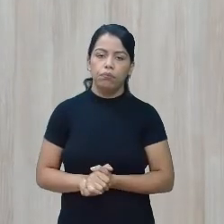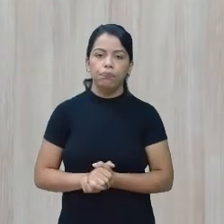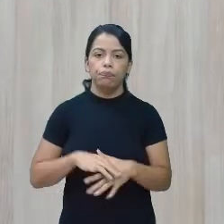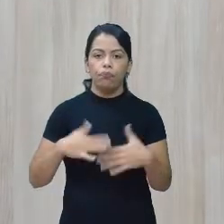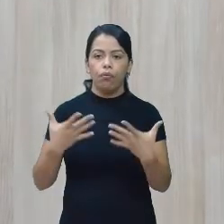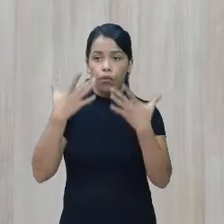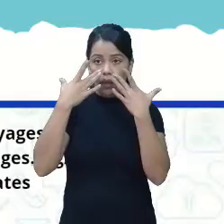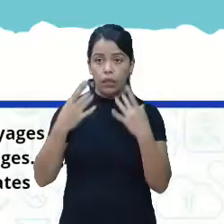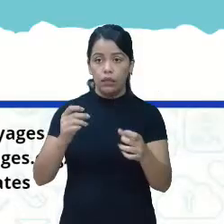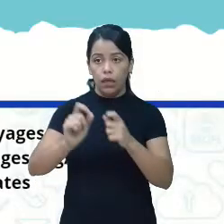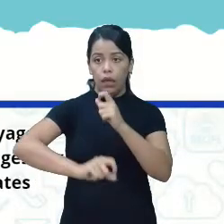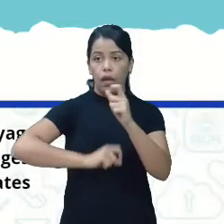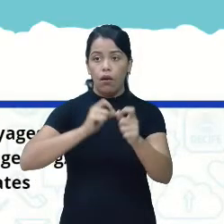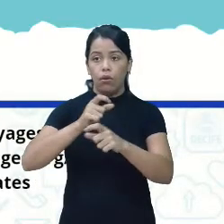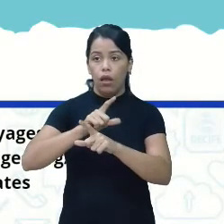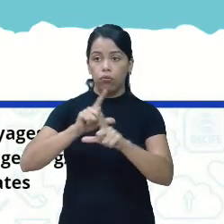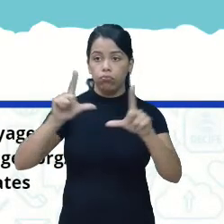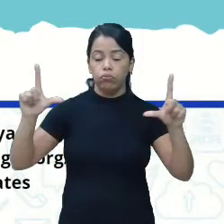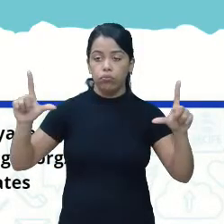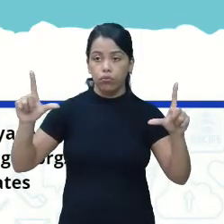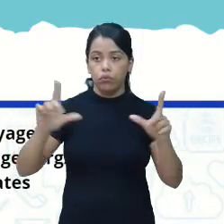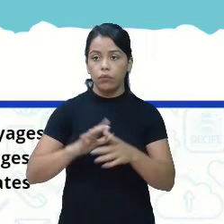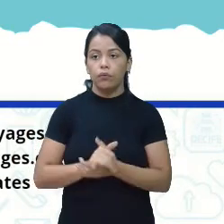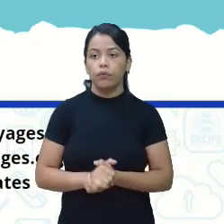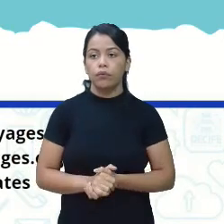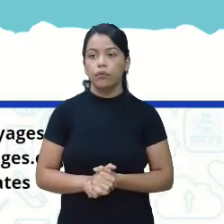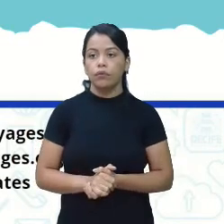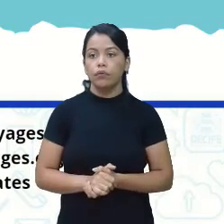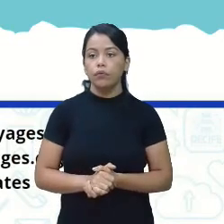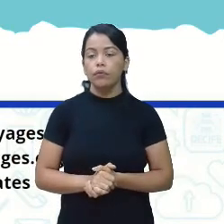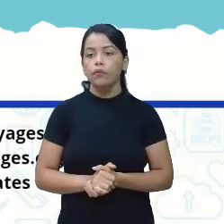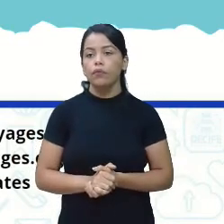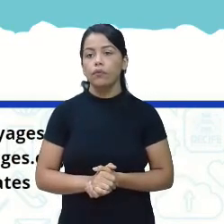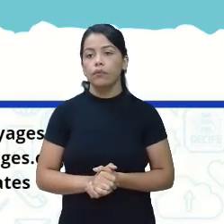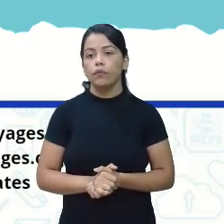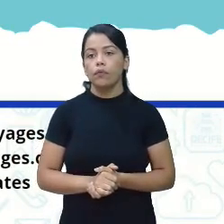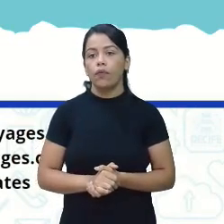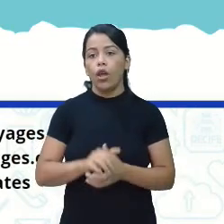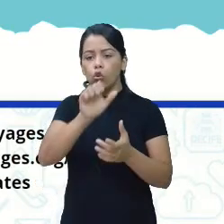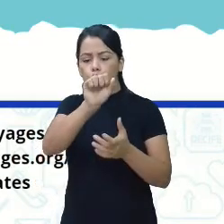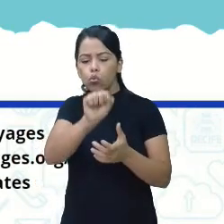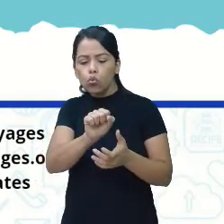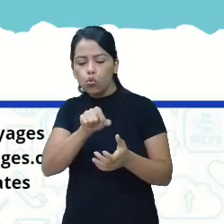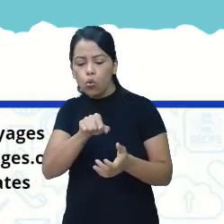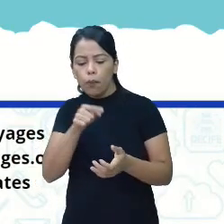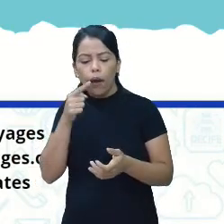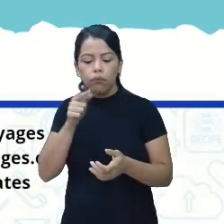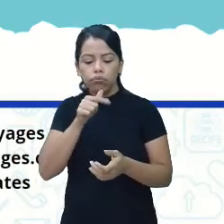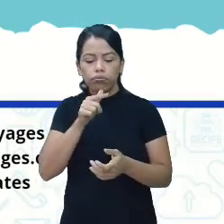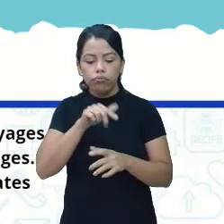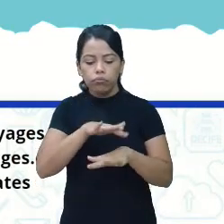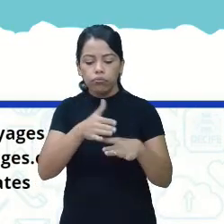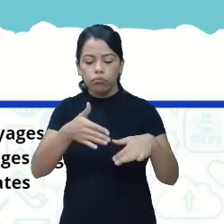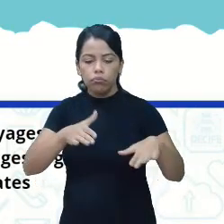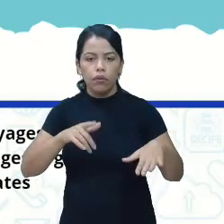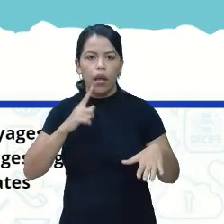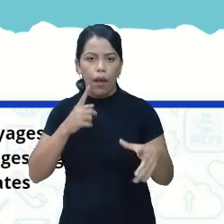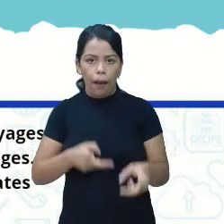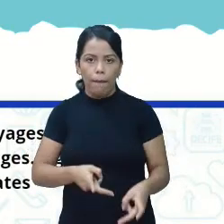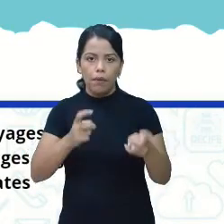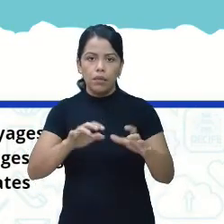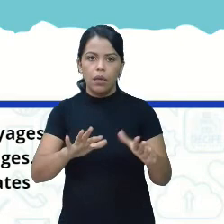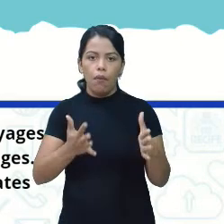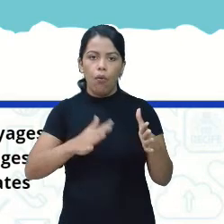destacar aqui, ó, vou ampliar um pouco essa porção mais ao sul do Atlântico para destacar quais foram